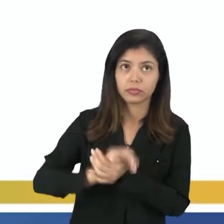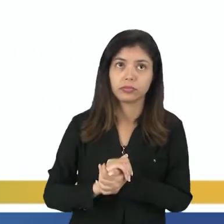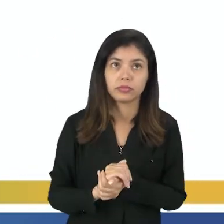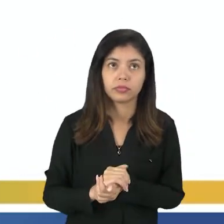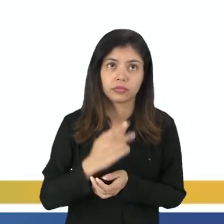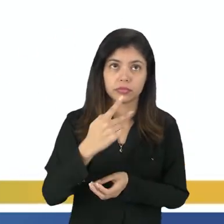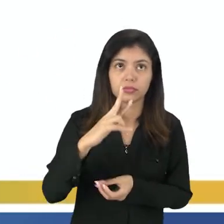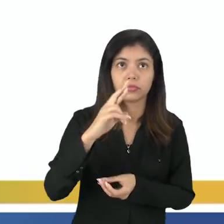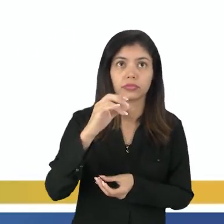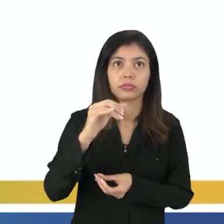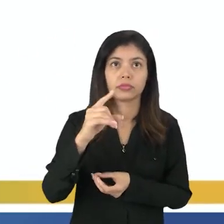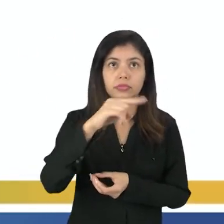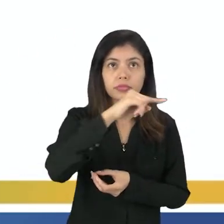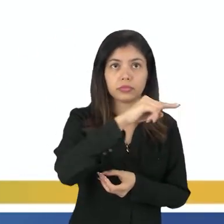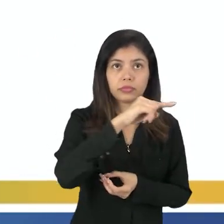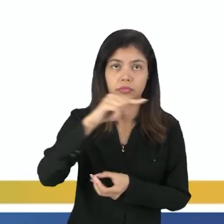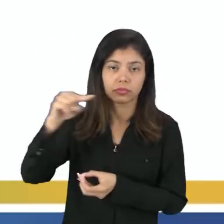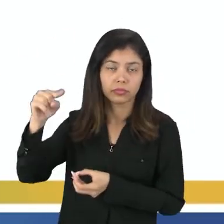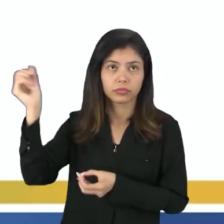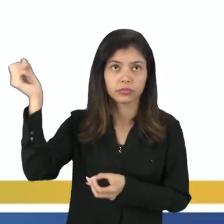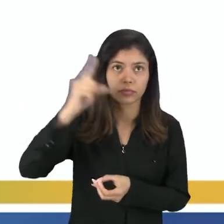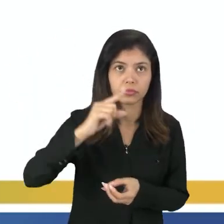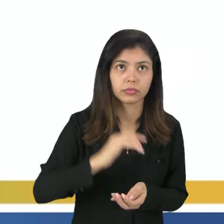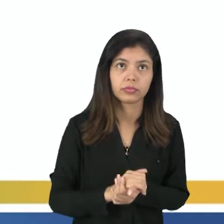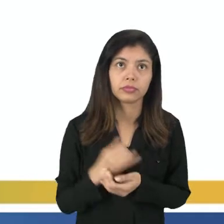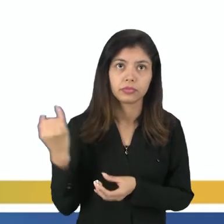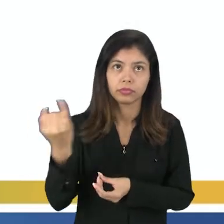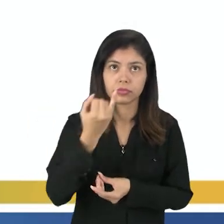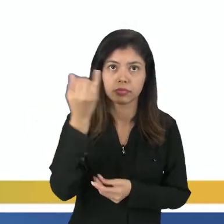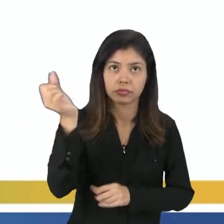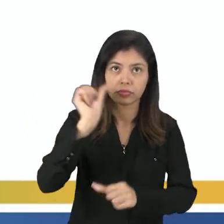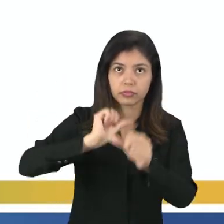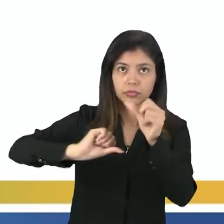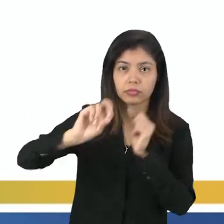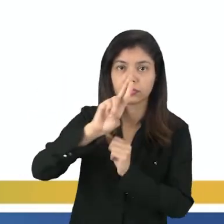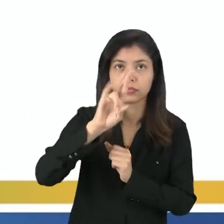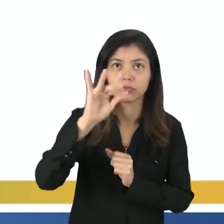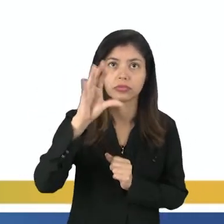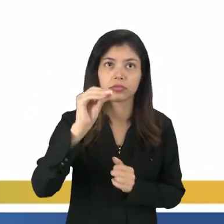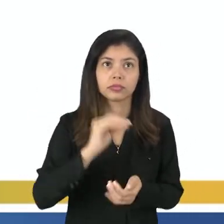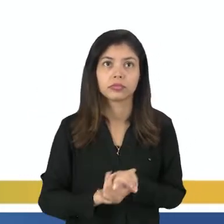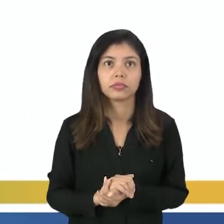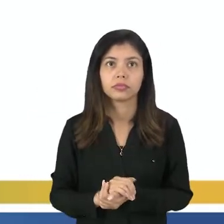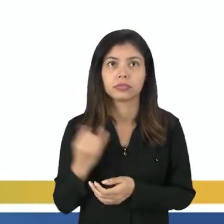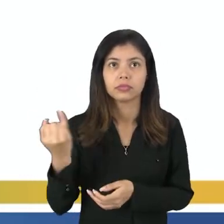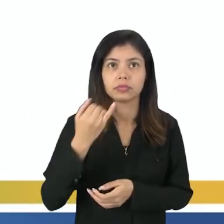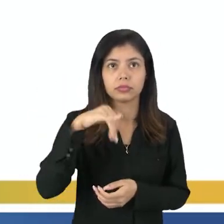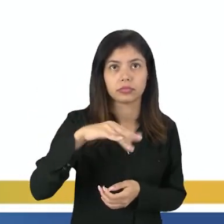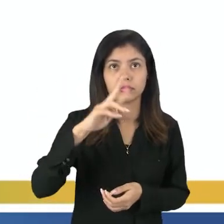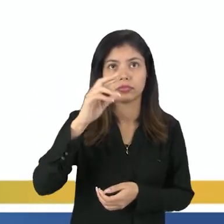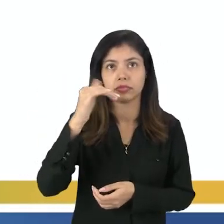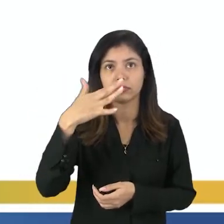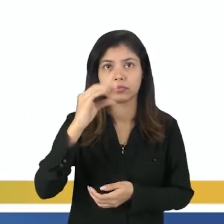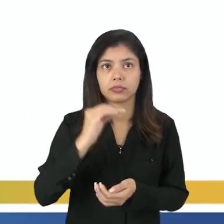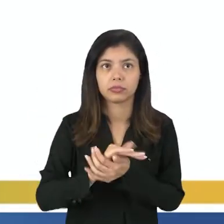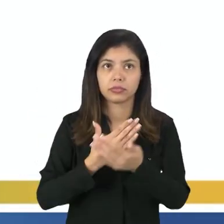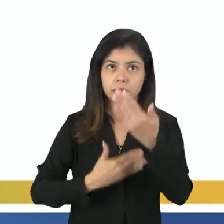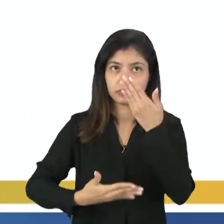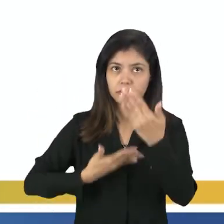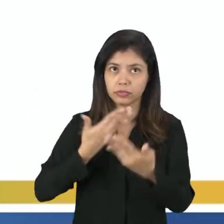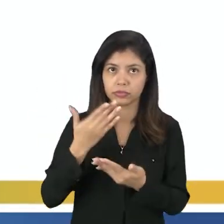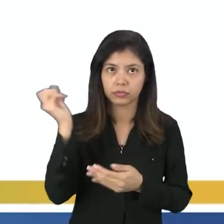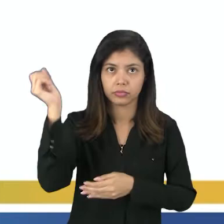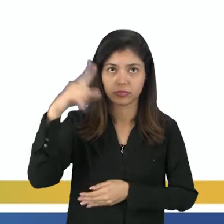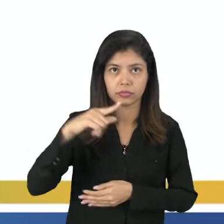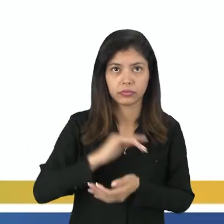depois a propagação retilínea da luz, princípio da reversibilidade, princípio da independência e princípio da interação da